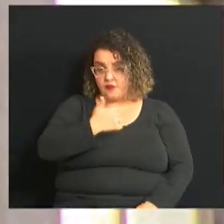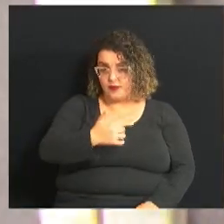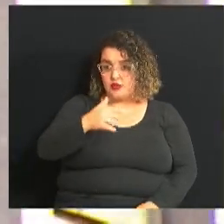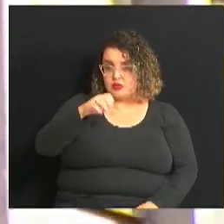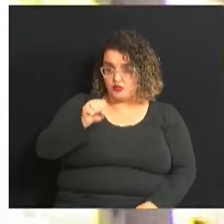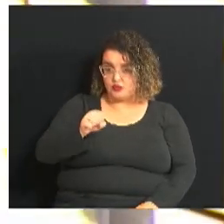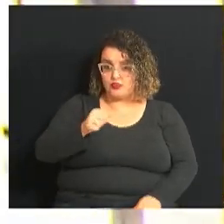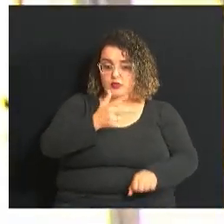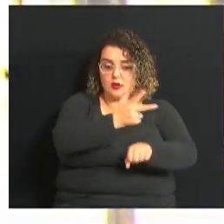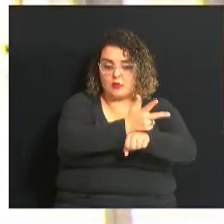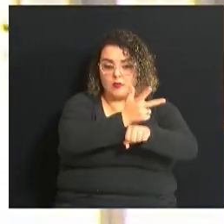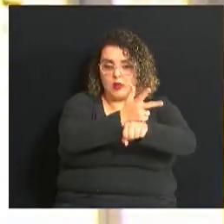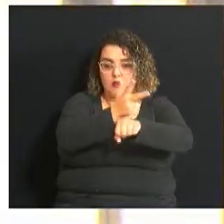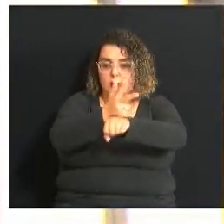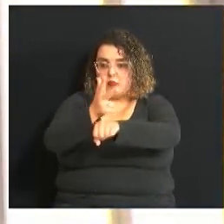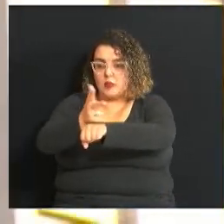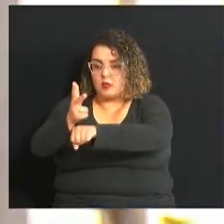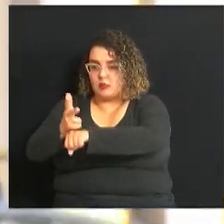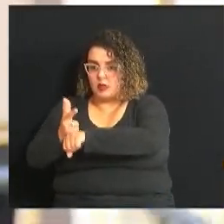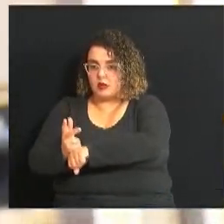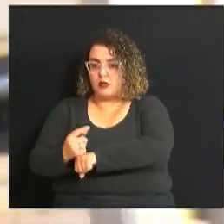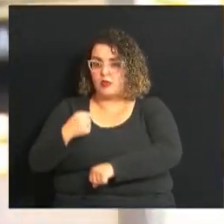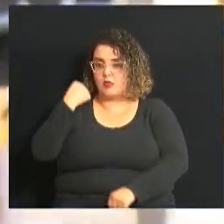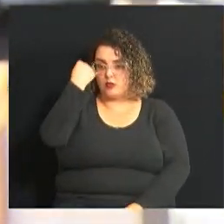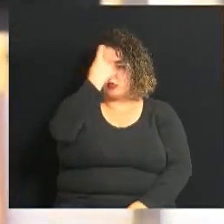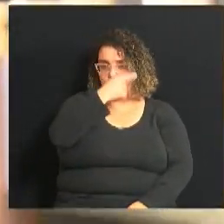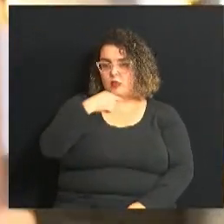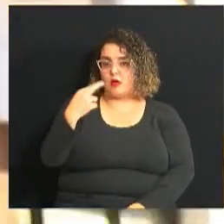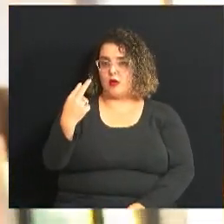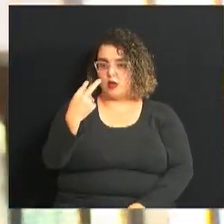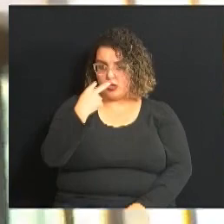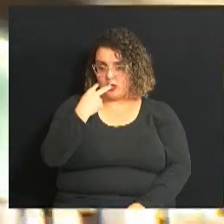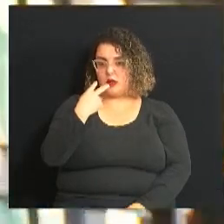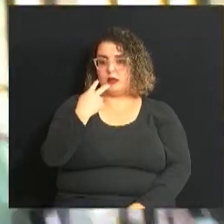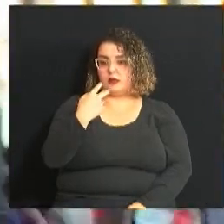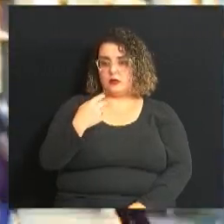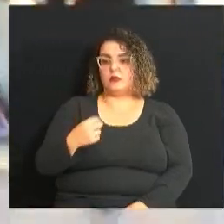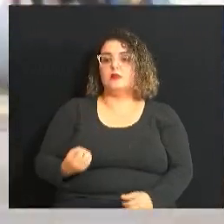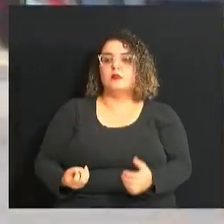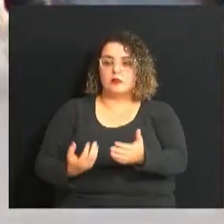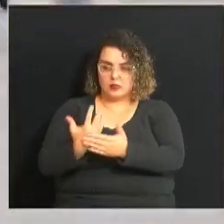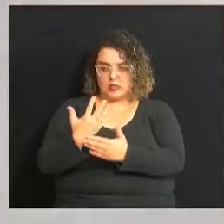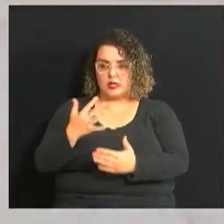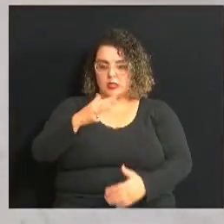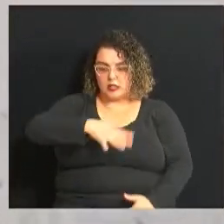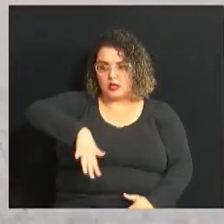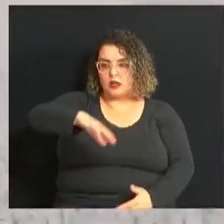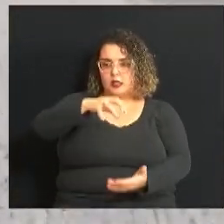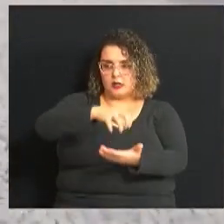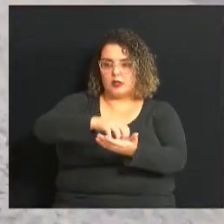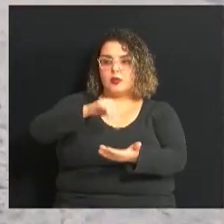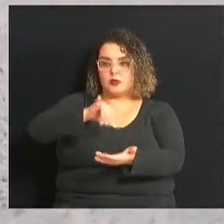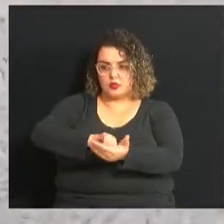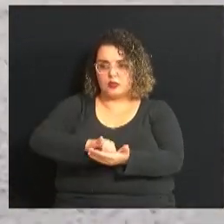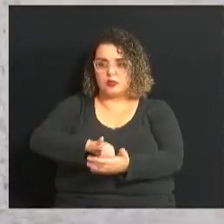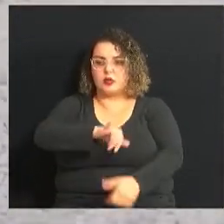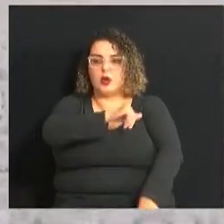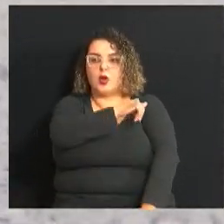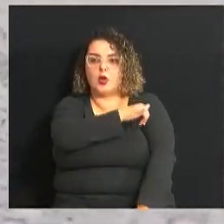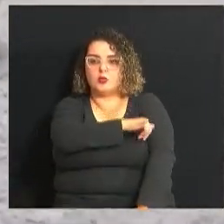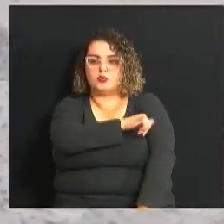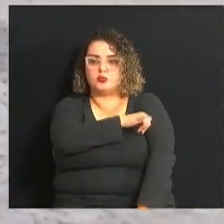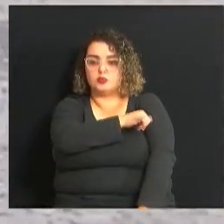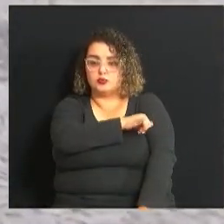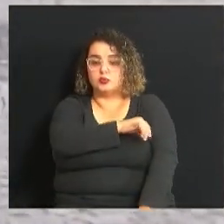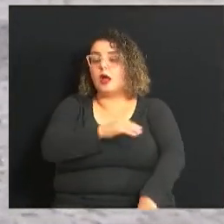câmeras de monitoramento com reconhecimento facial foram instaladas na região central da cidade do Rio de Janeiro